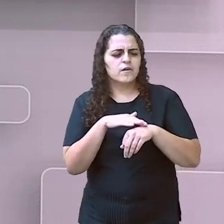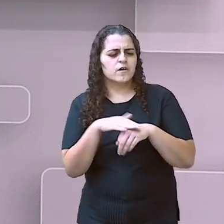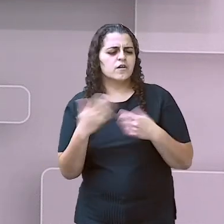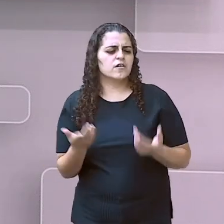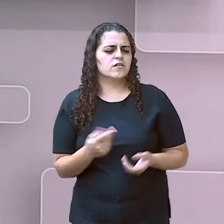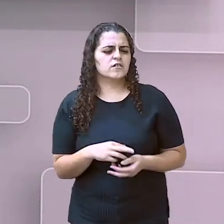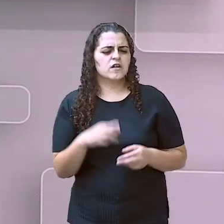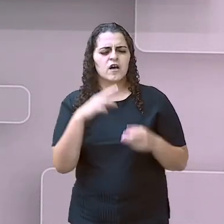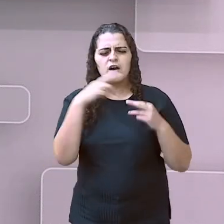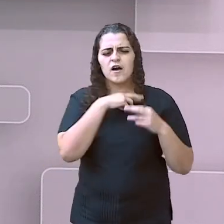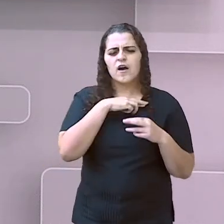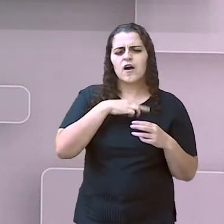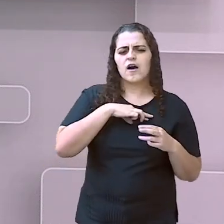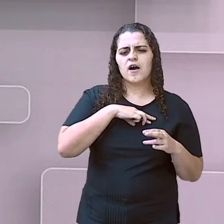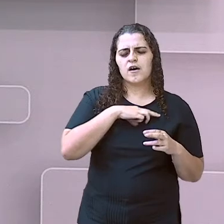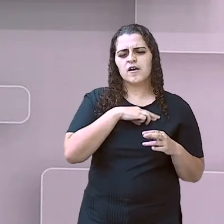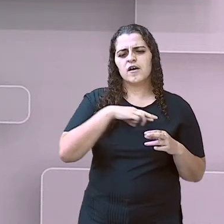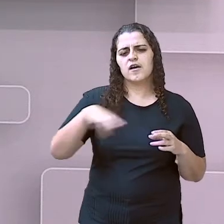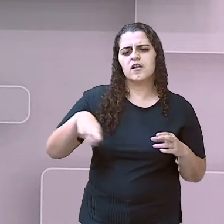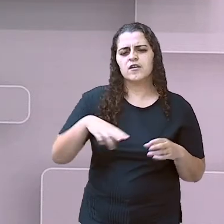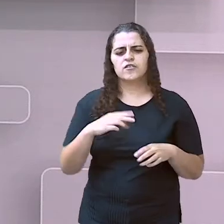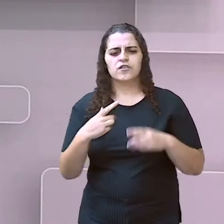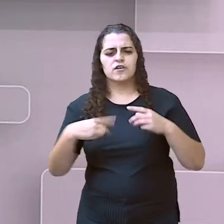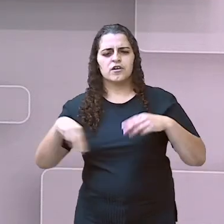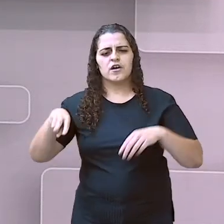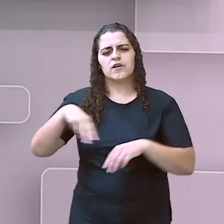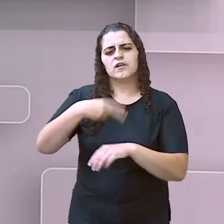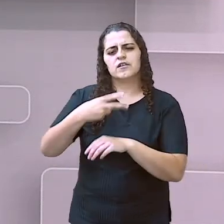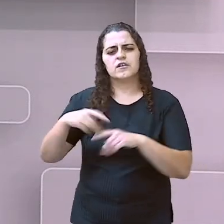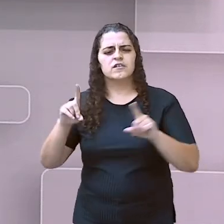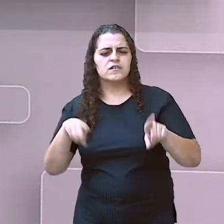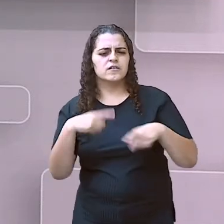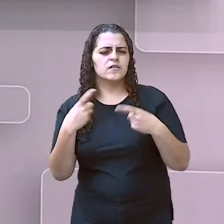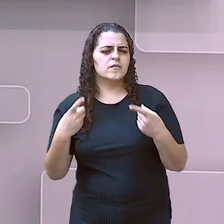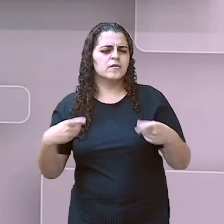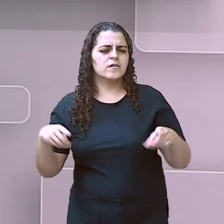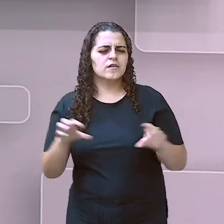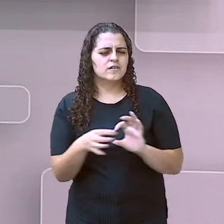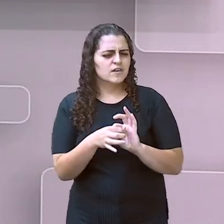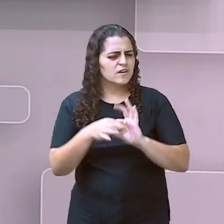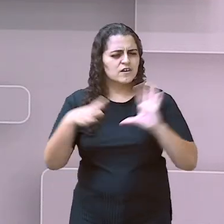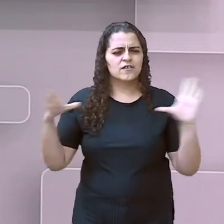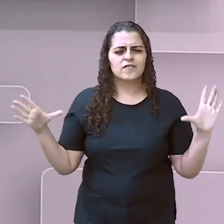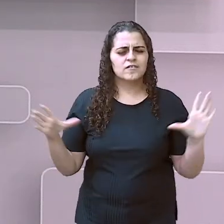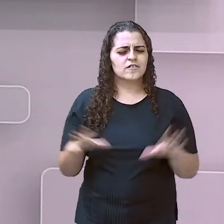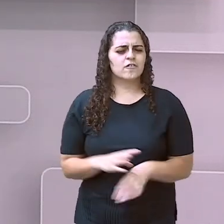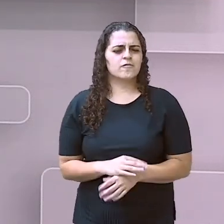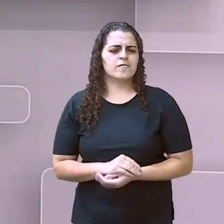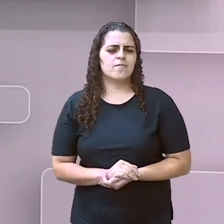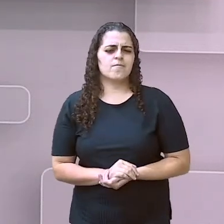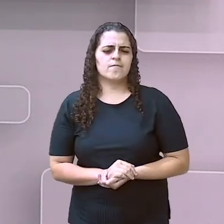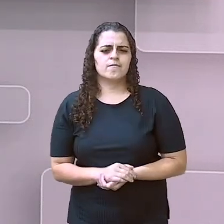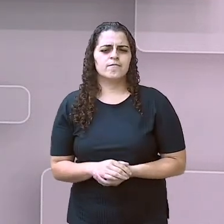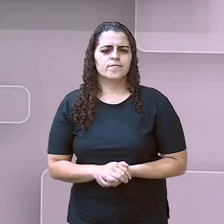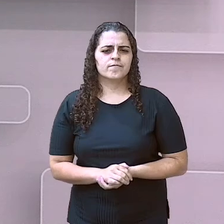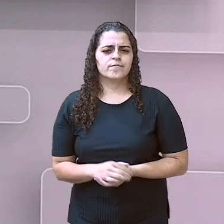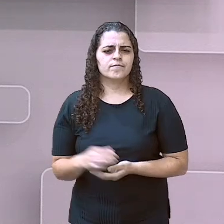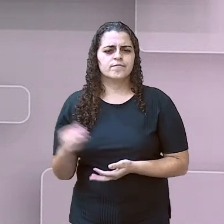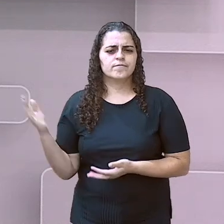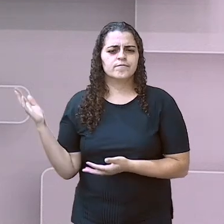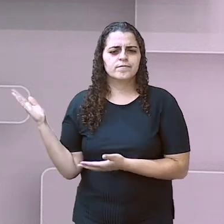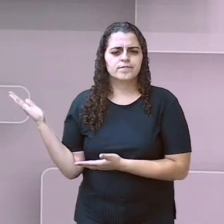a religião, a música, a dança. Era ali no quilombo que eles faziam tudo